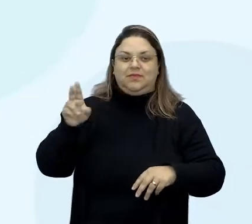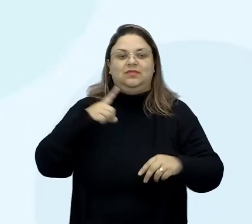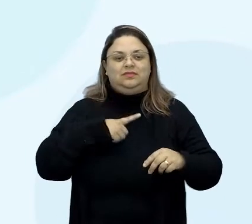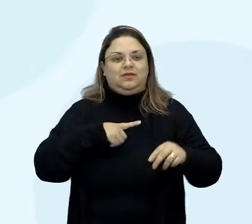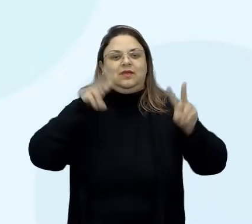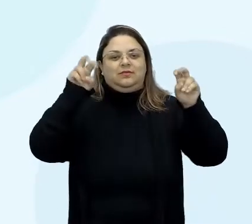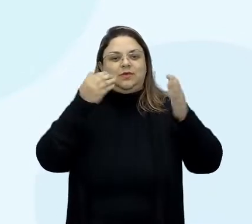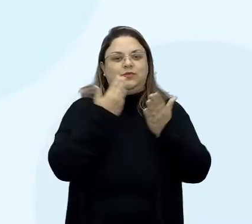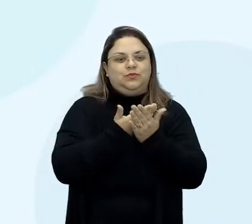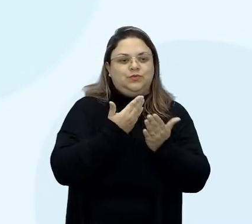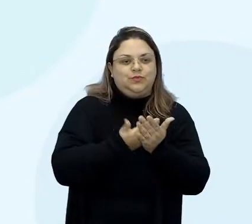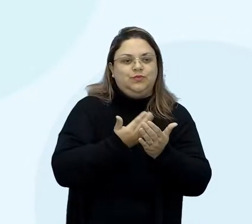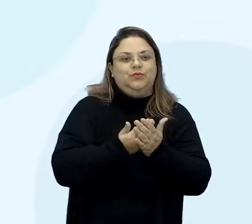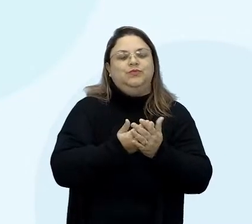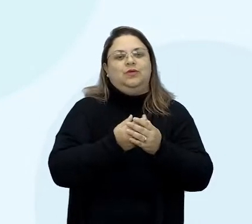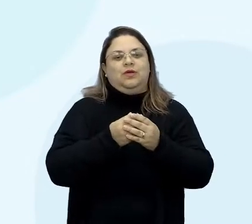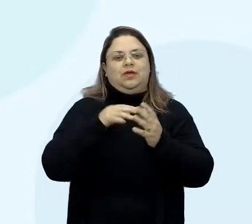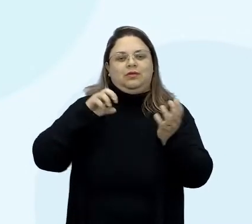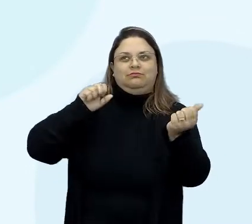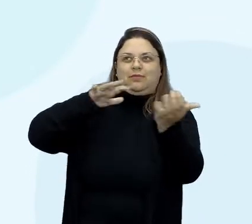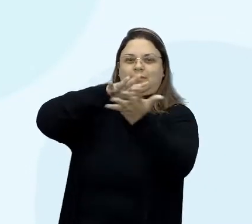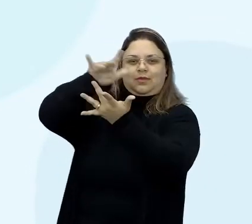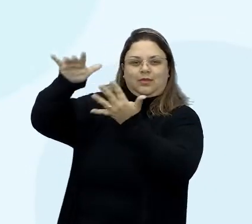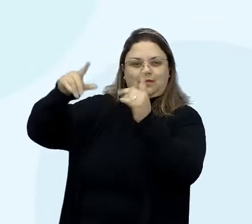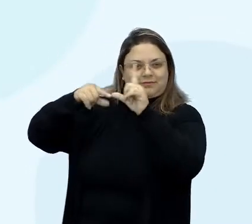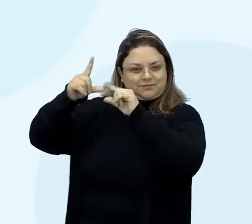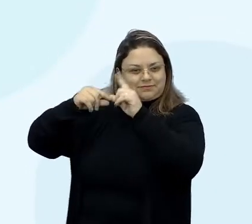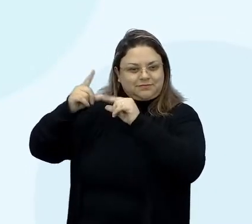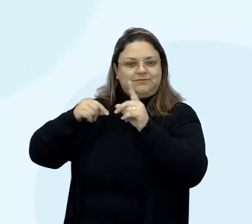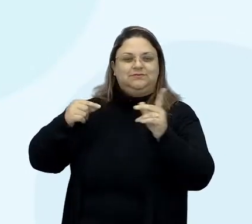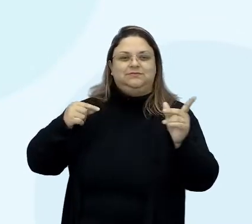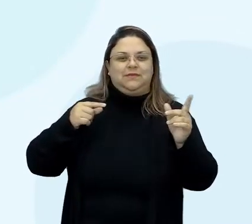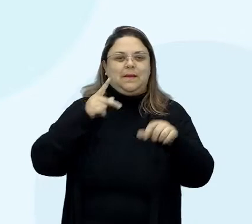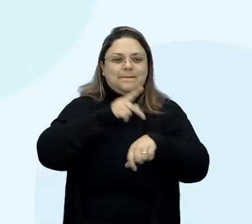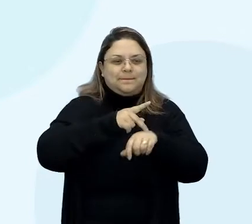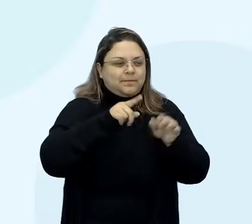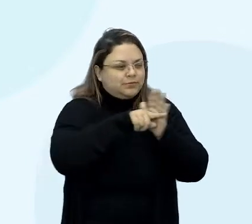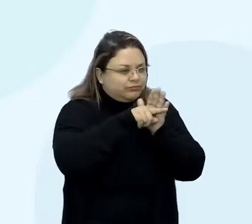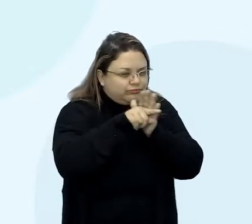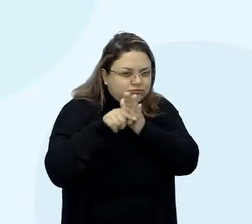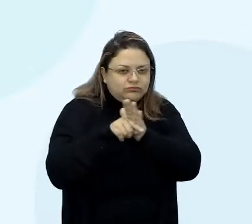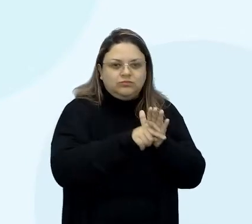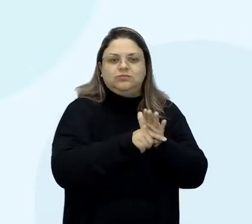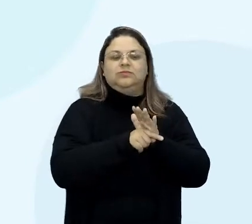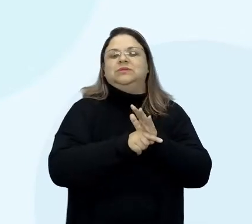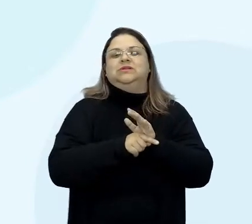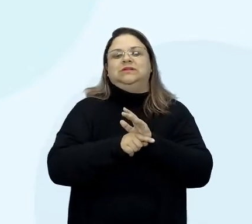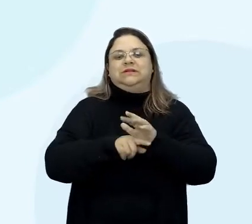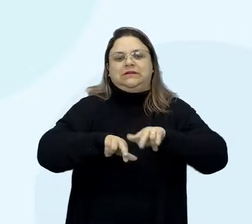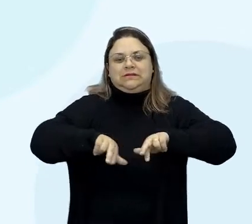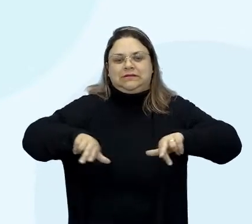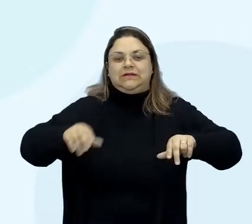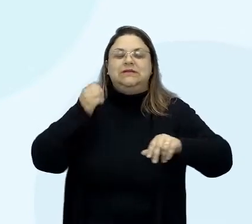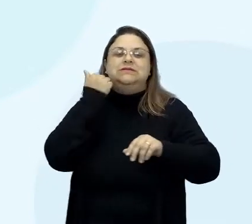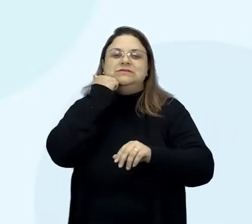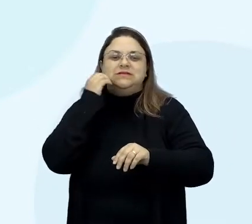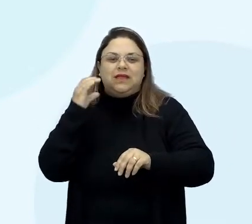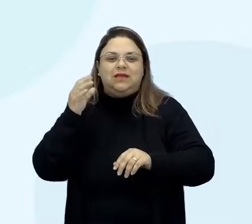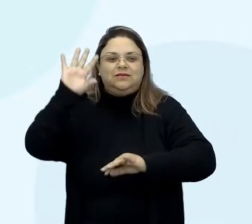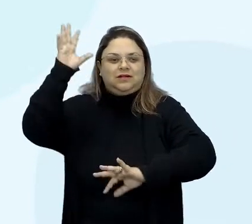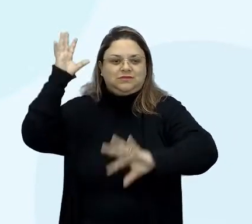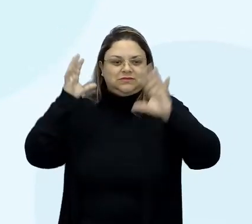arqueologia, geologia e ciências naturais. O site também dá acesso a um canal do YouTube, então para quem gosta de vídeos, né,